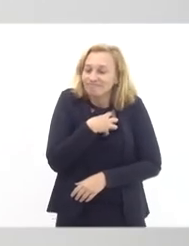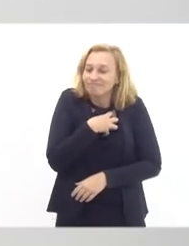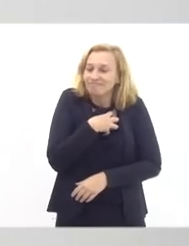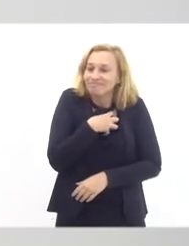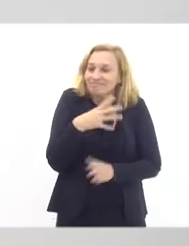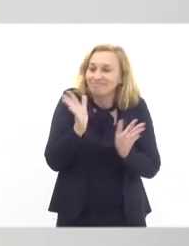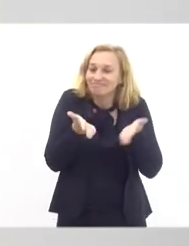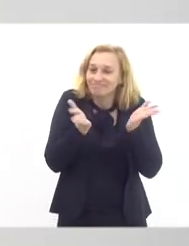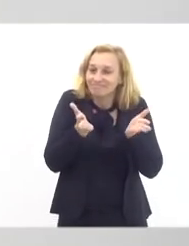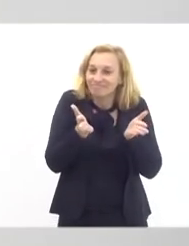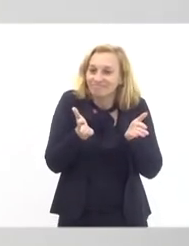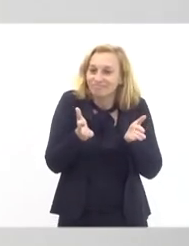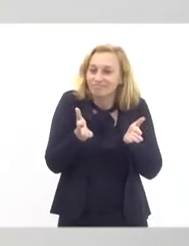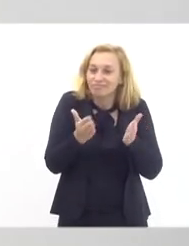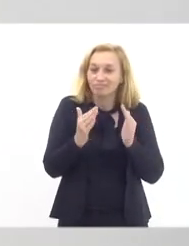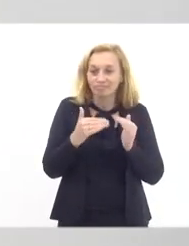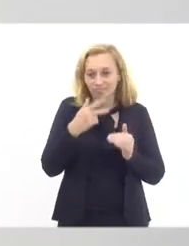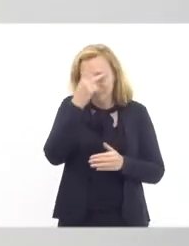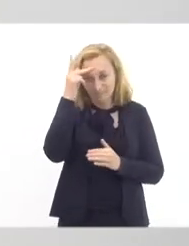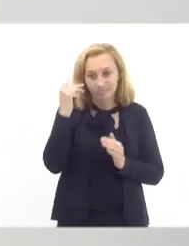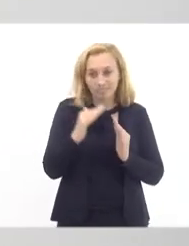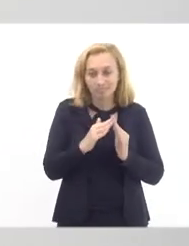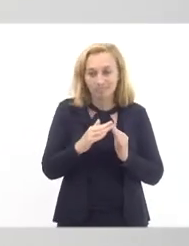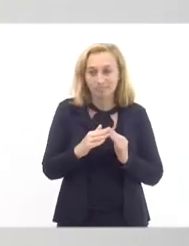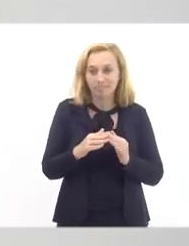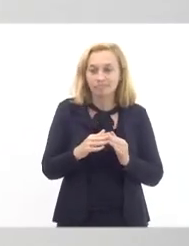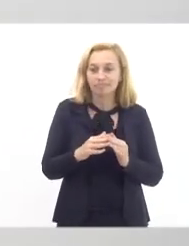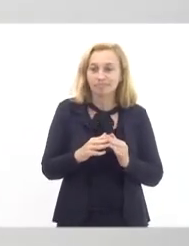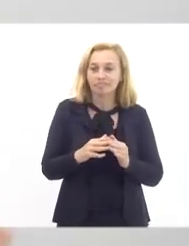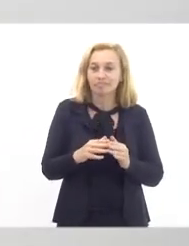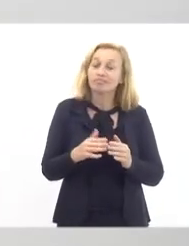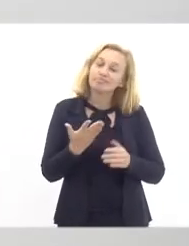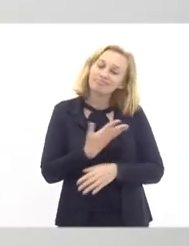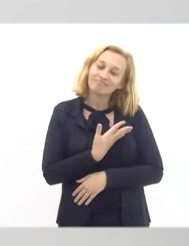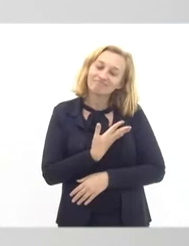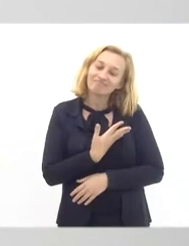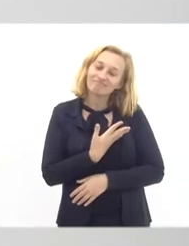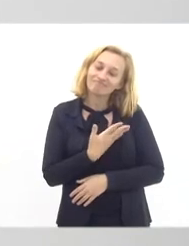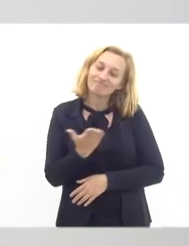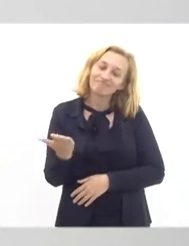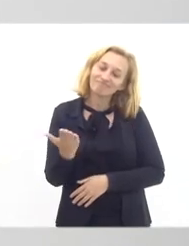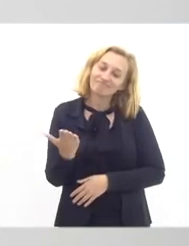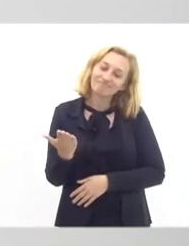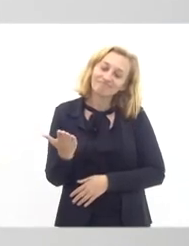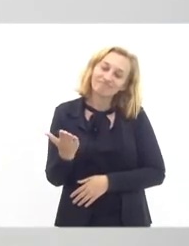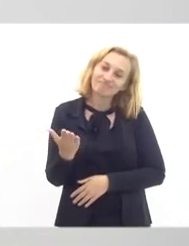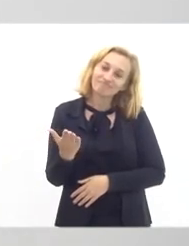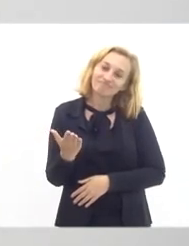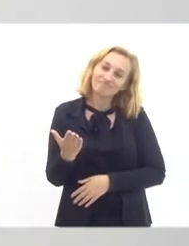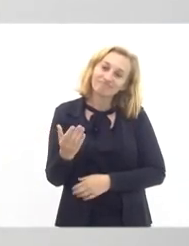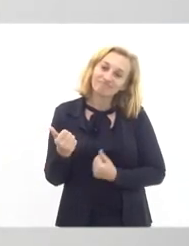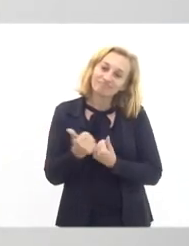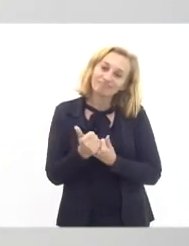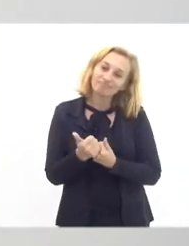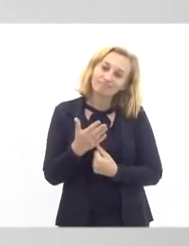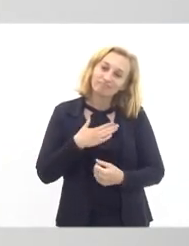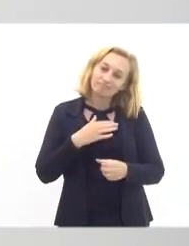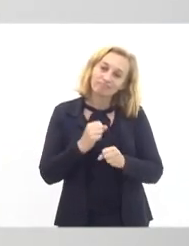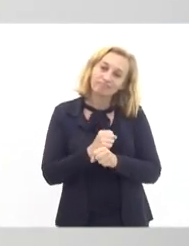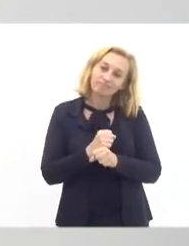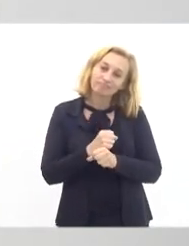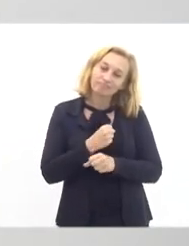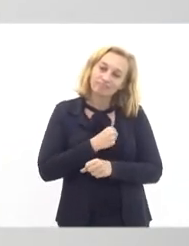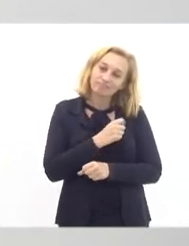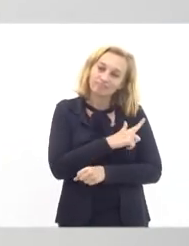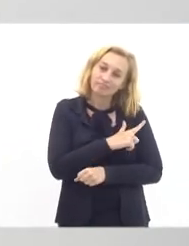agora somente como morador, como sociedade civil e amigo de vocês aqui presentes. Contem comigo em São Gonçalo, o que precisar,